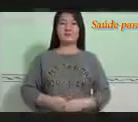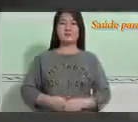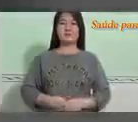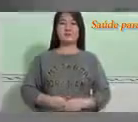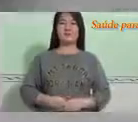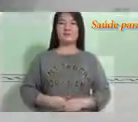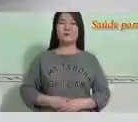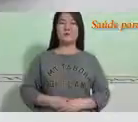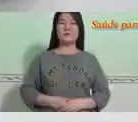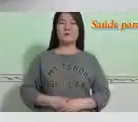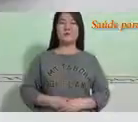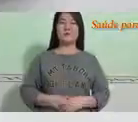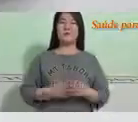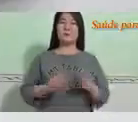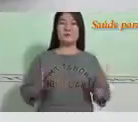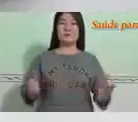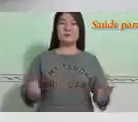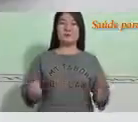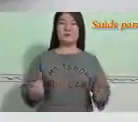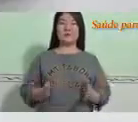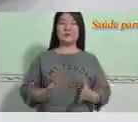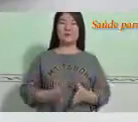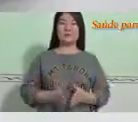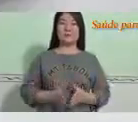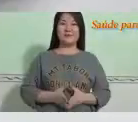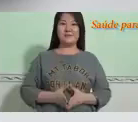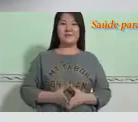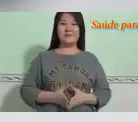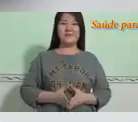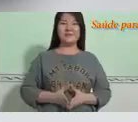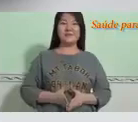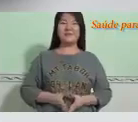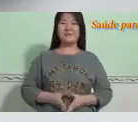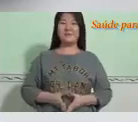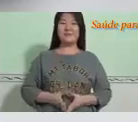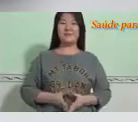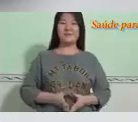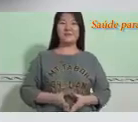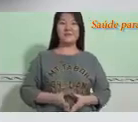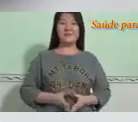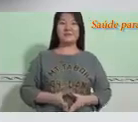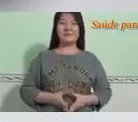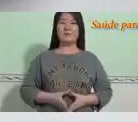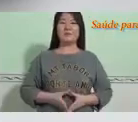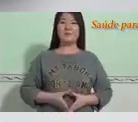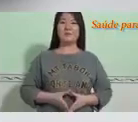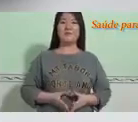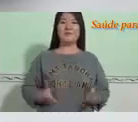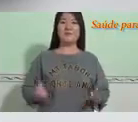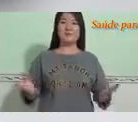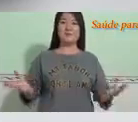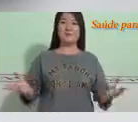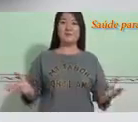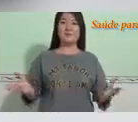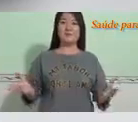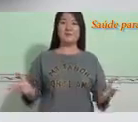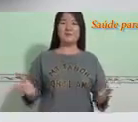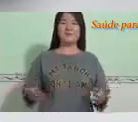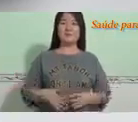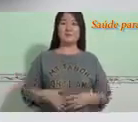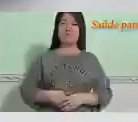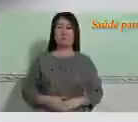e aí o remédio já pode ser comprado em farmácias vírgula em janela e colo como o